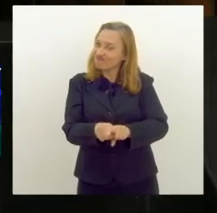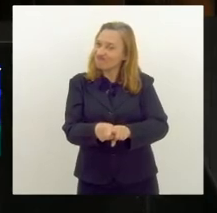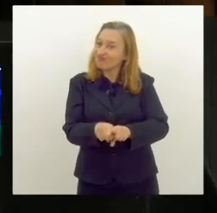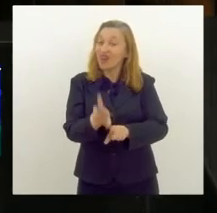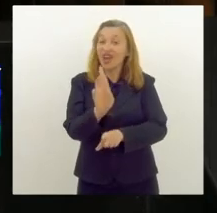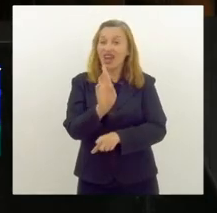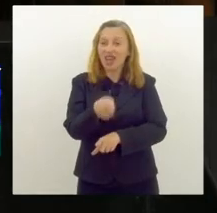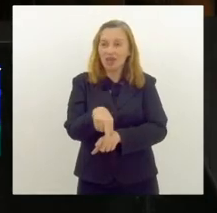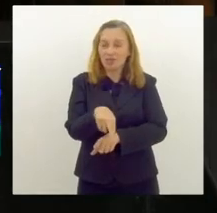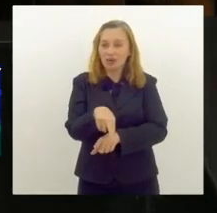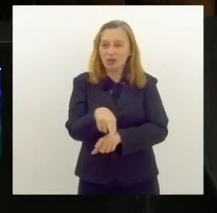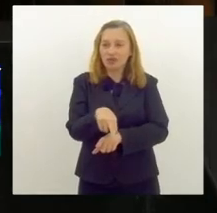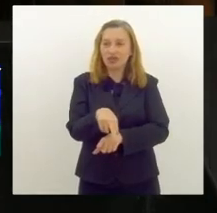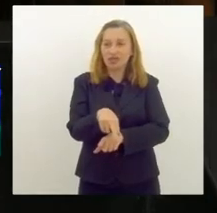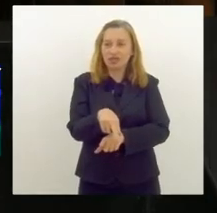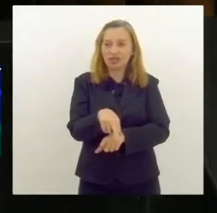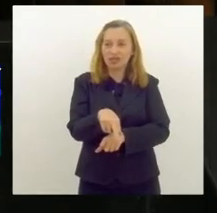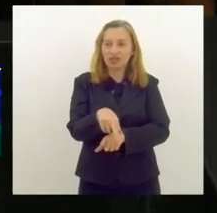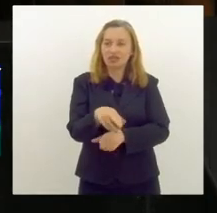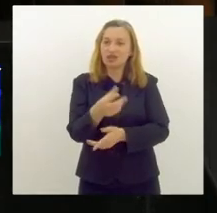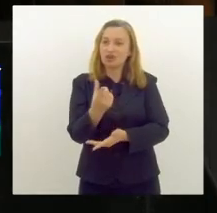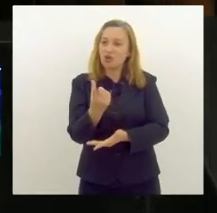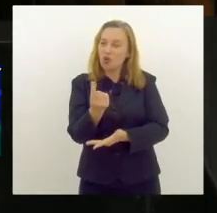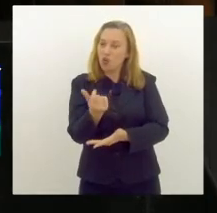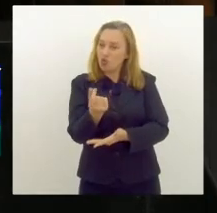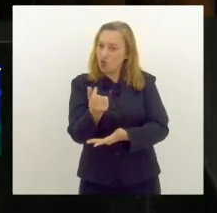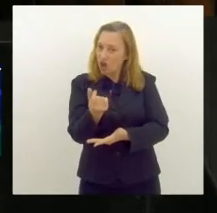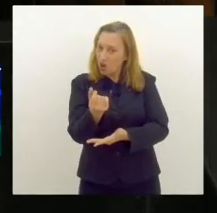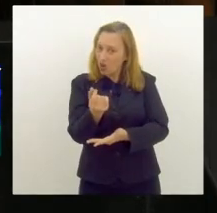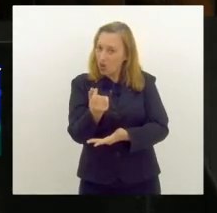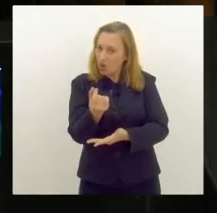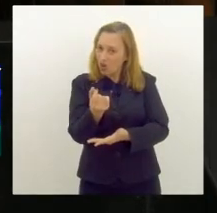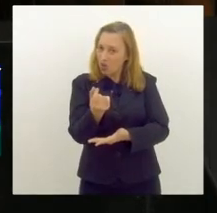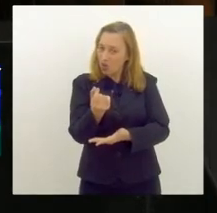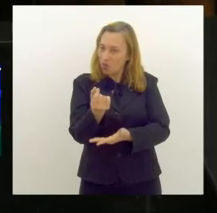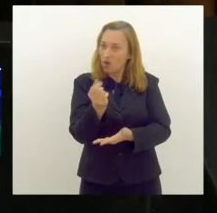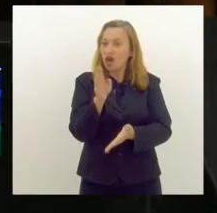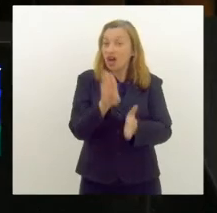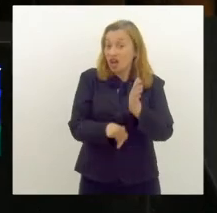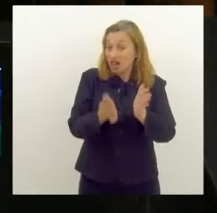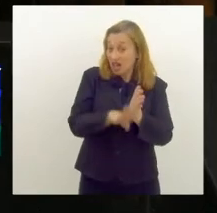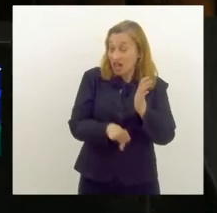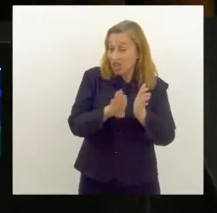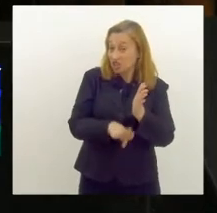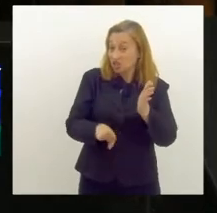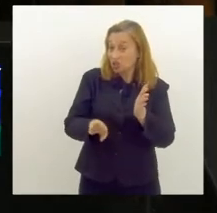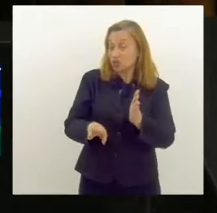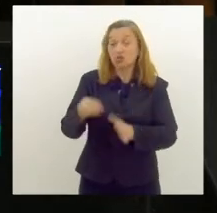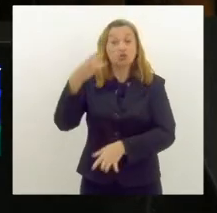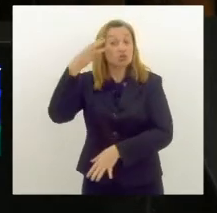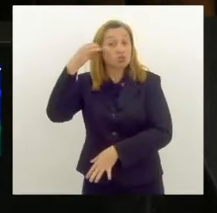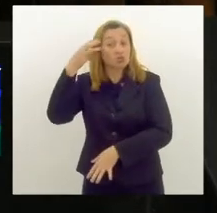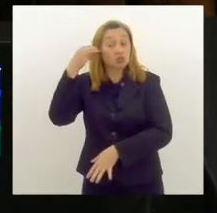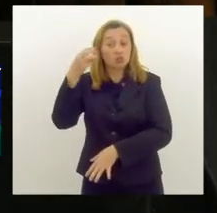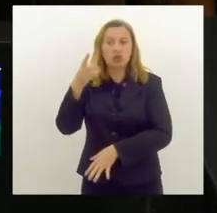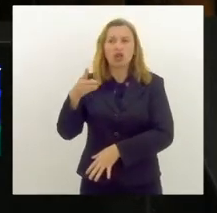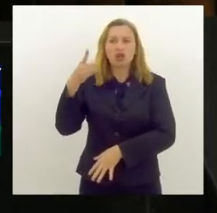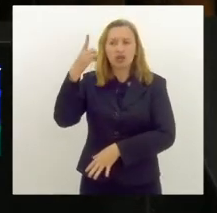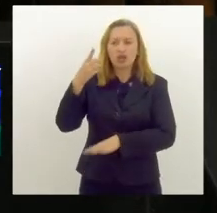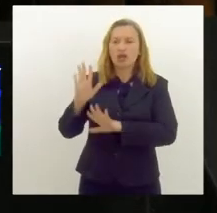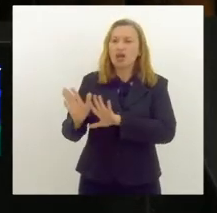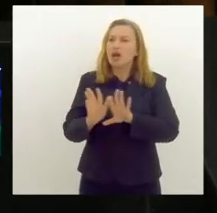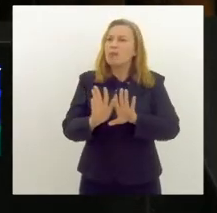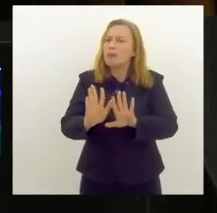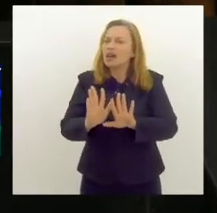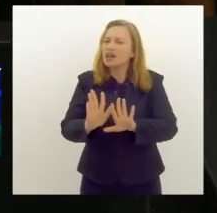reprovei a conta do Estado, a conta do Wilson Witzel. Deputada, onde a senhora quer chegar? Eu quero chegar